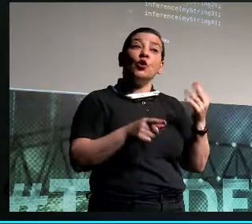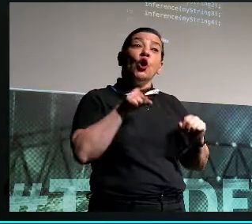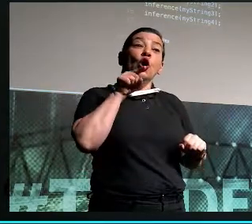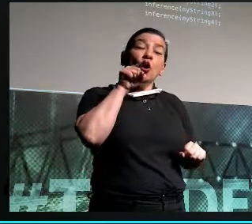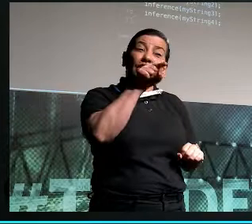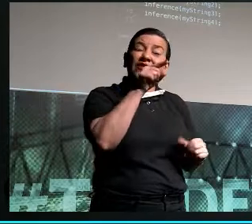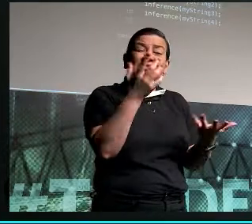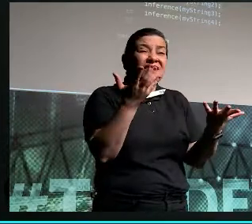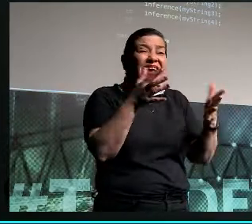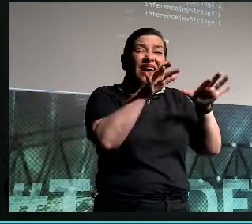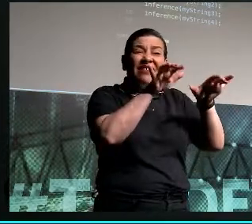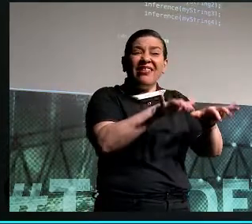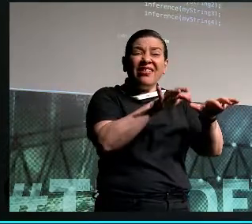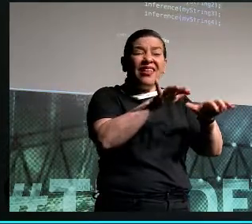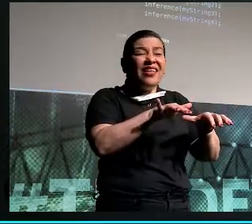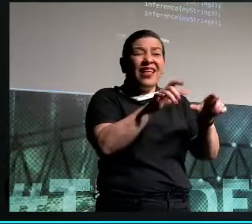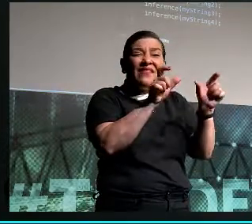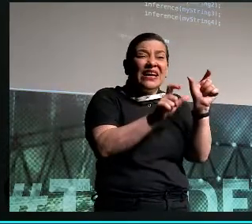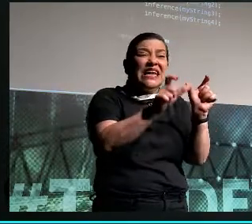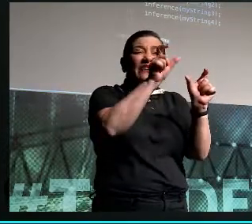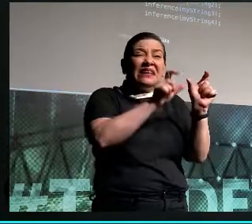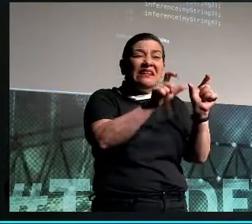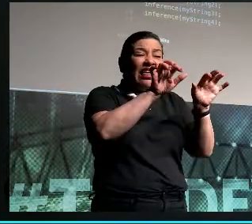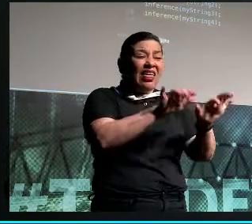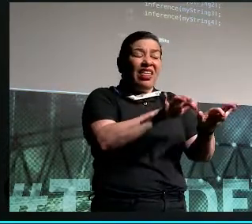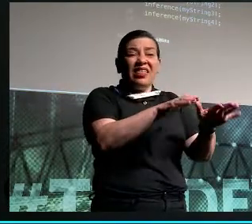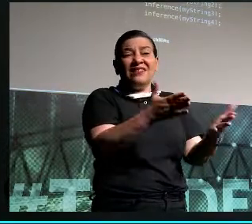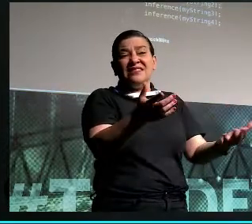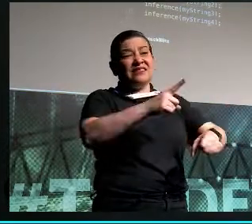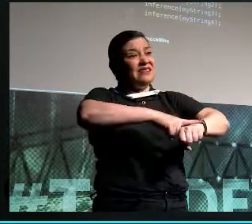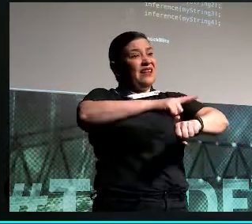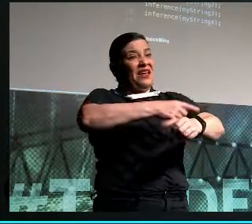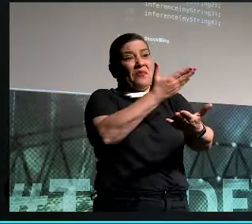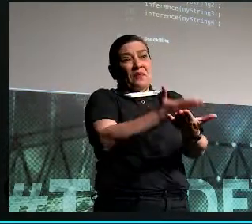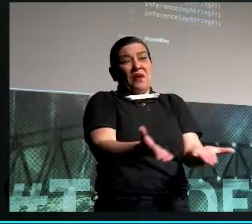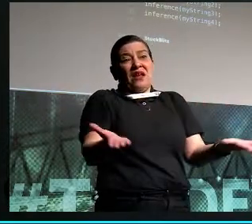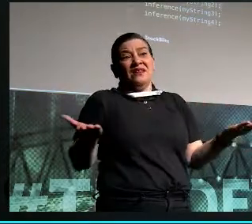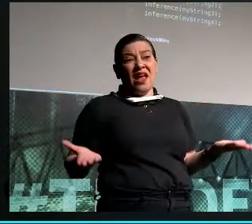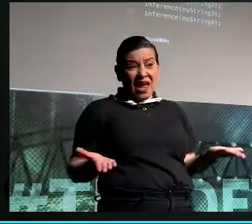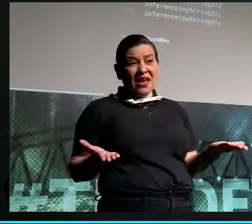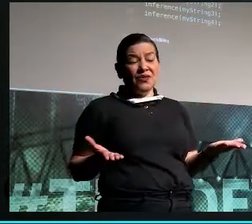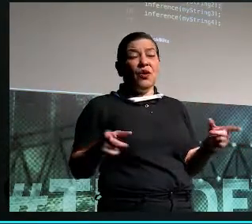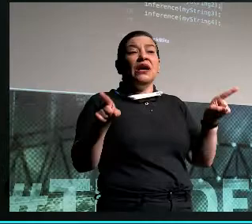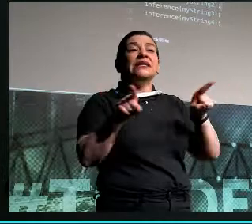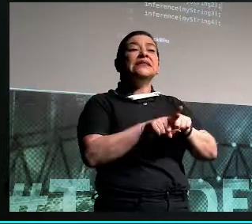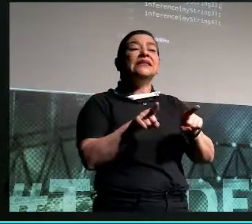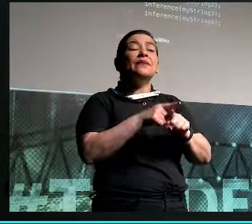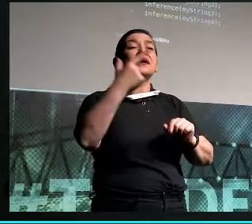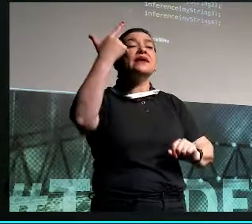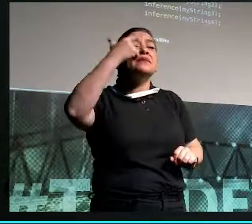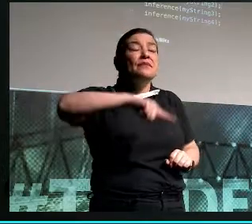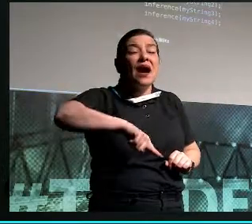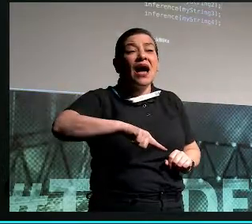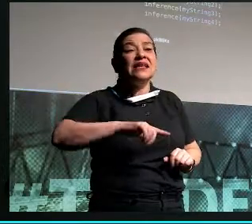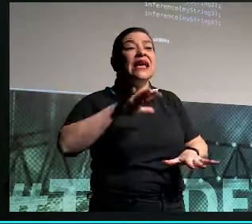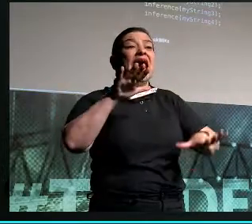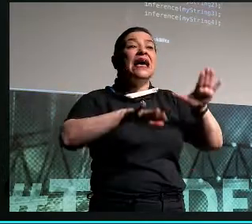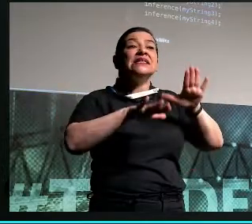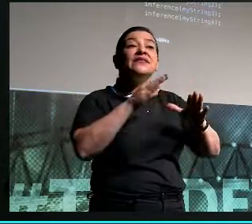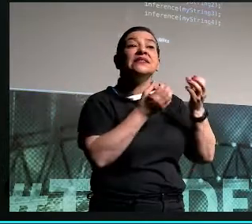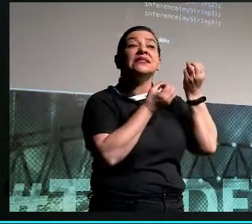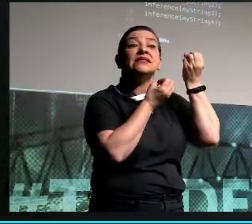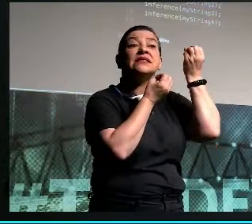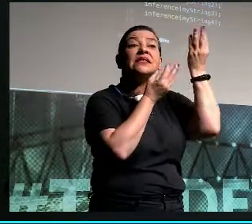declarando desnecessariamente variáveis, você não só está gastando tempo seu de desenvolvimento desnecessariamente, como você pode estar tirando